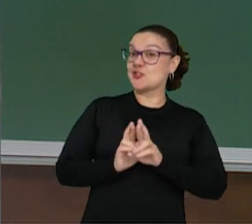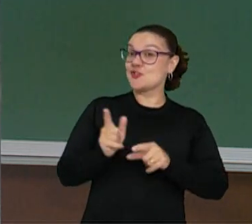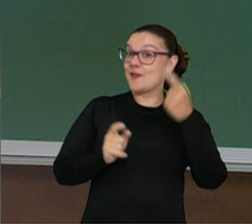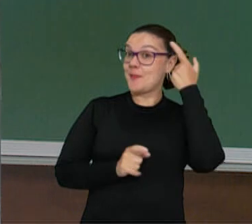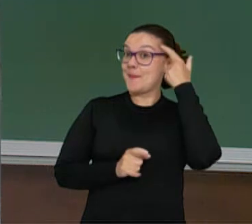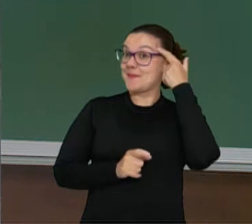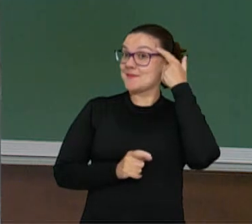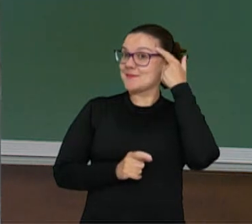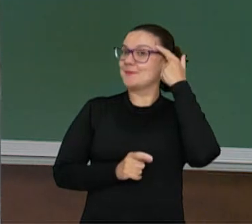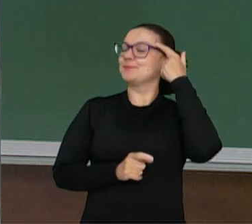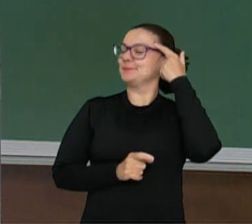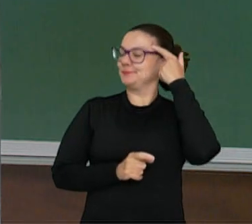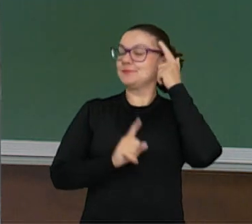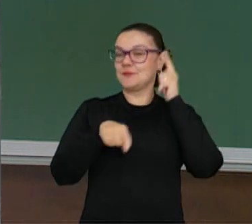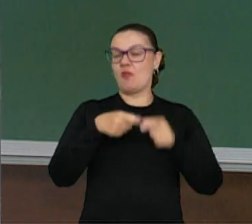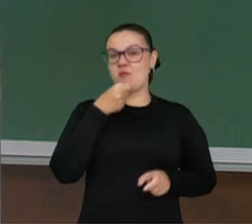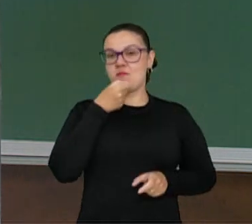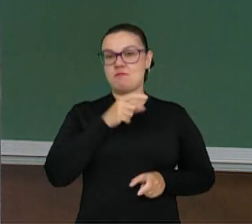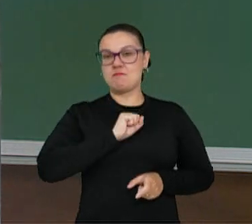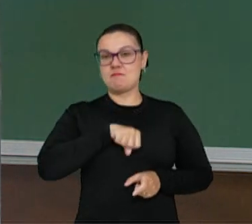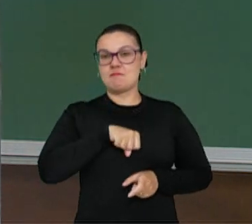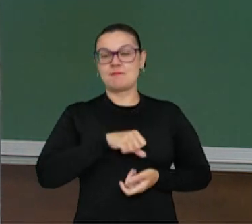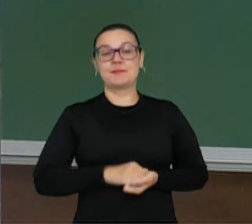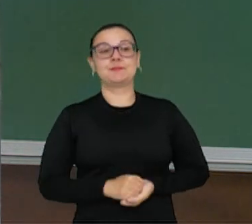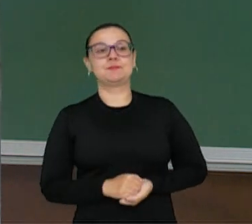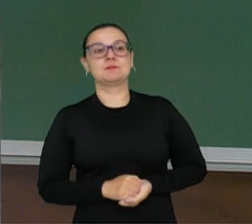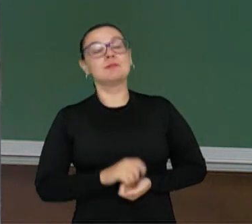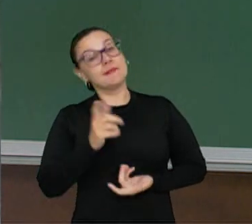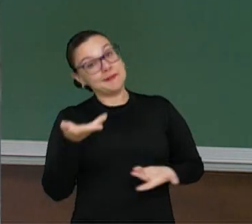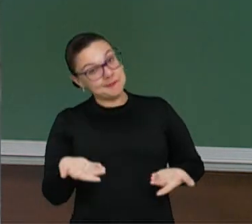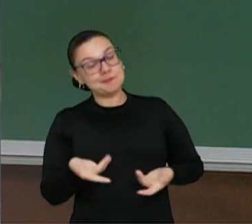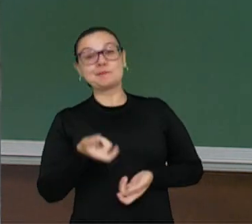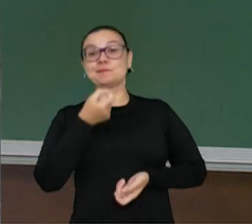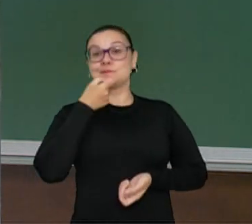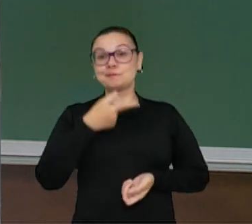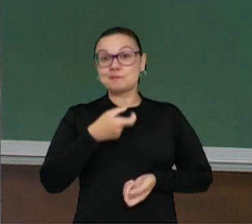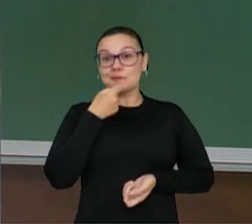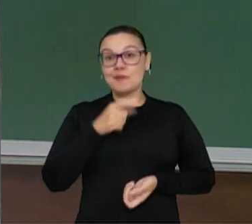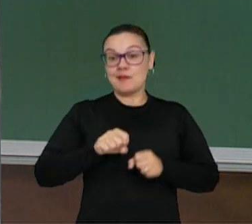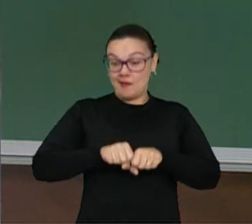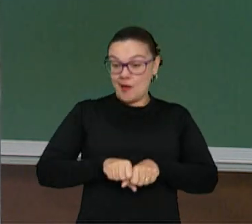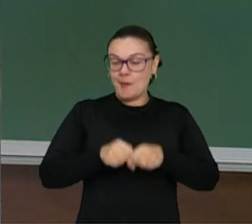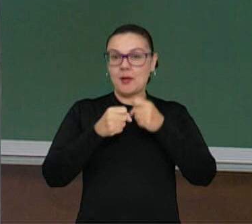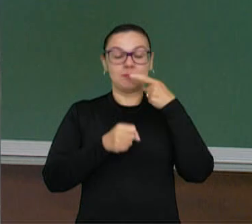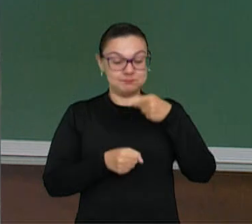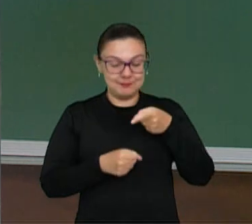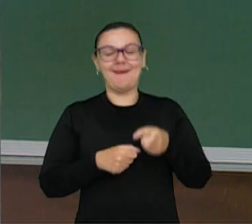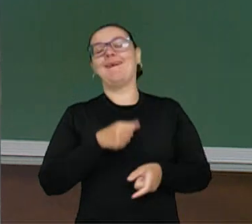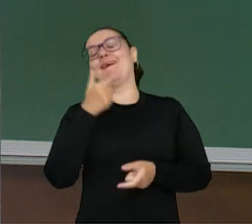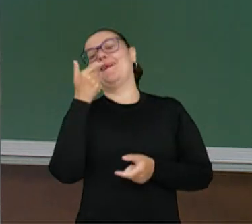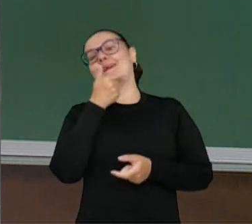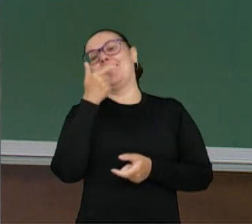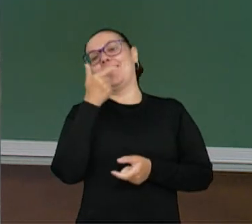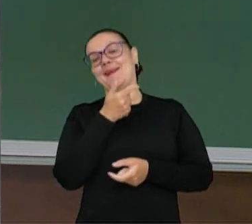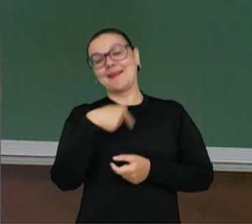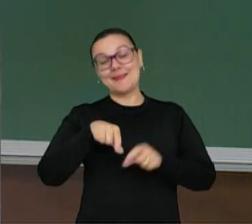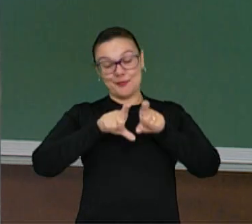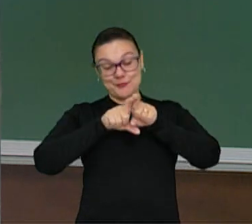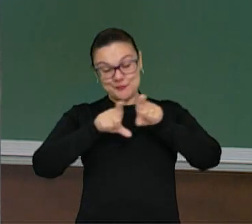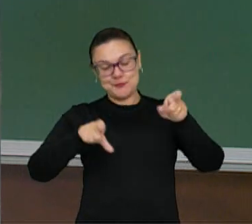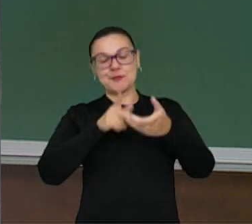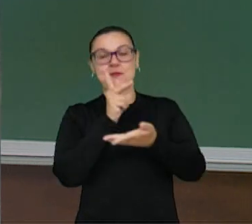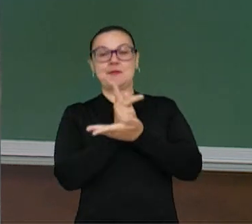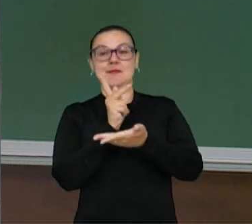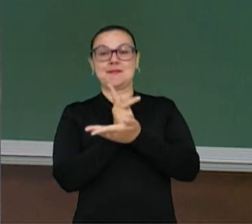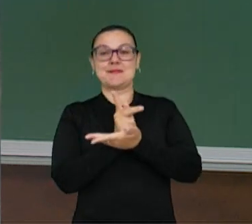você pensa, você está sendo irônico. Humor, que é a quebra de expectativa que a gente viu que as tirinhas